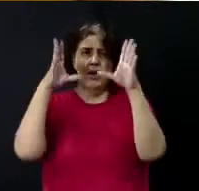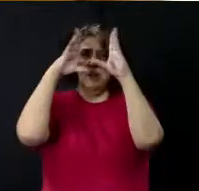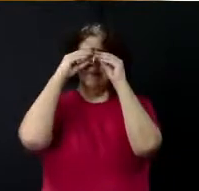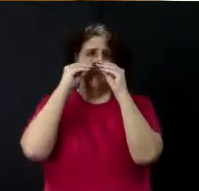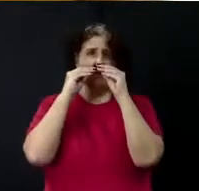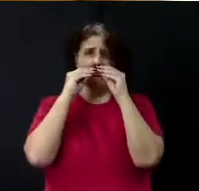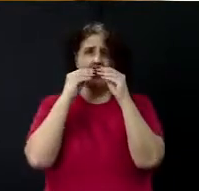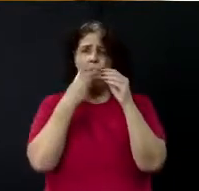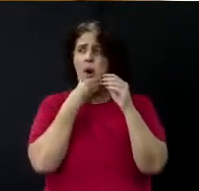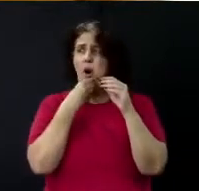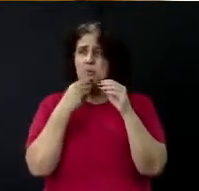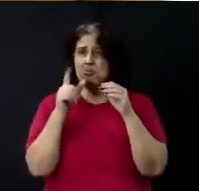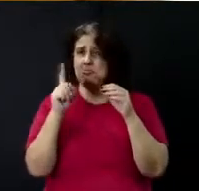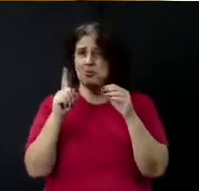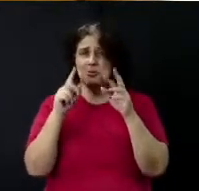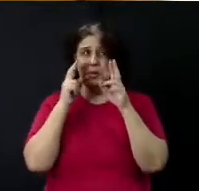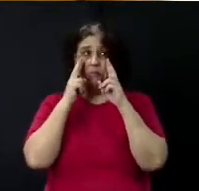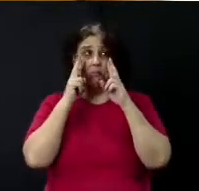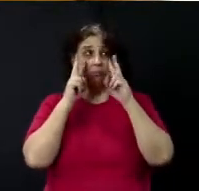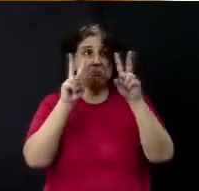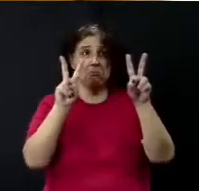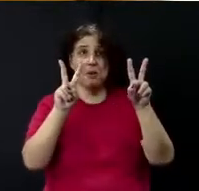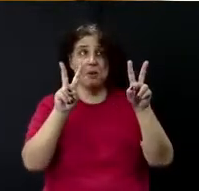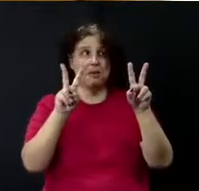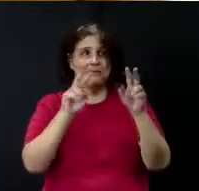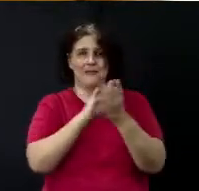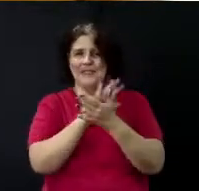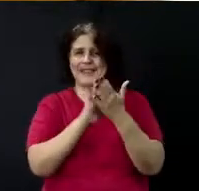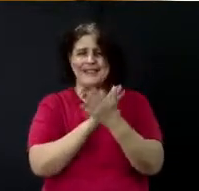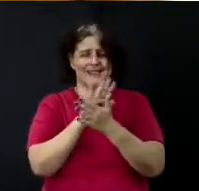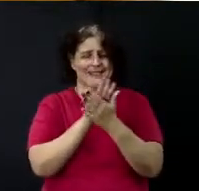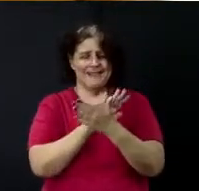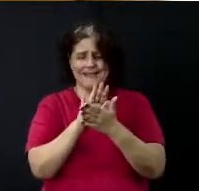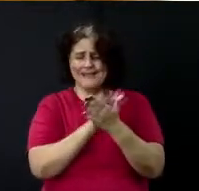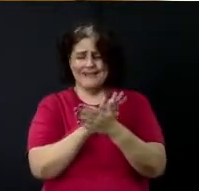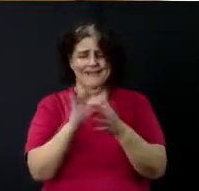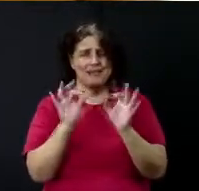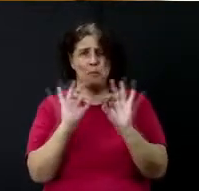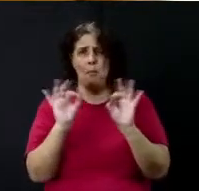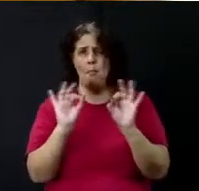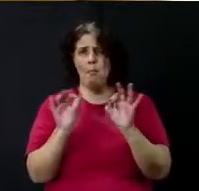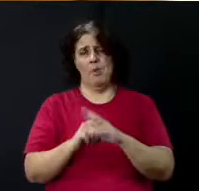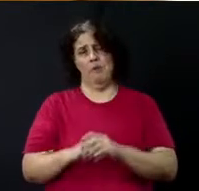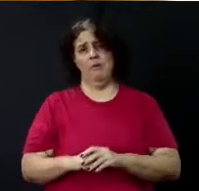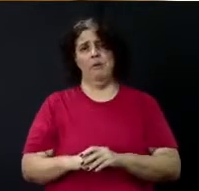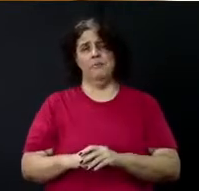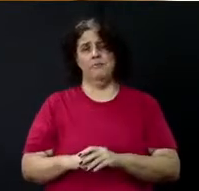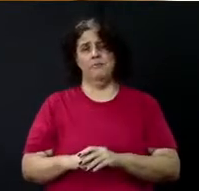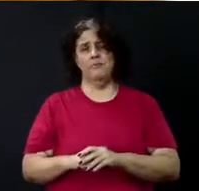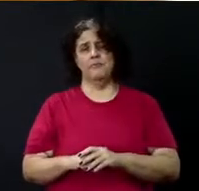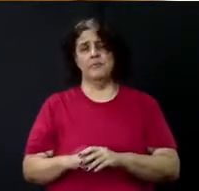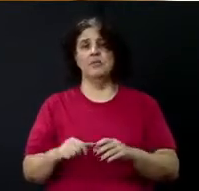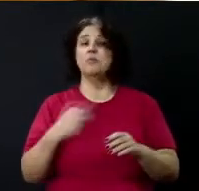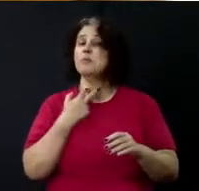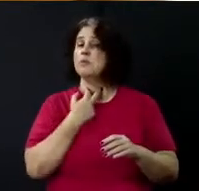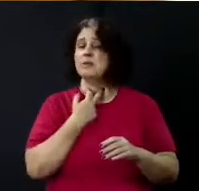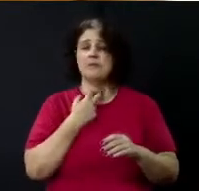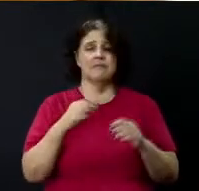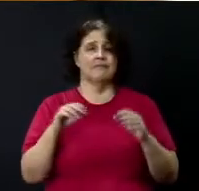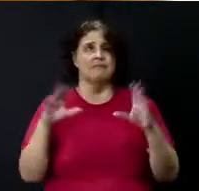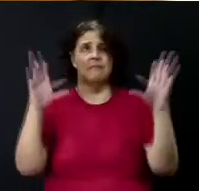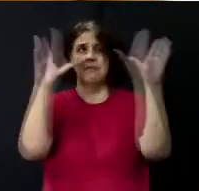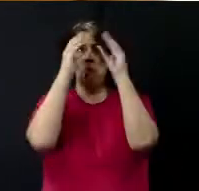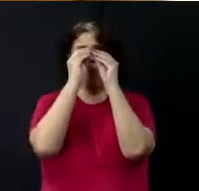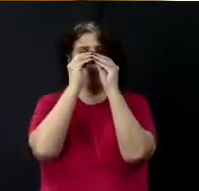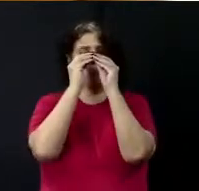que nós chamamos de janelas da alma. Ele não poderia ver além do escuro,